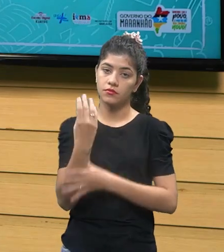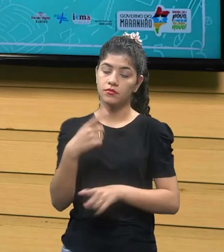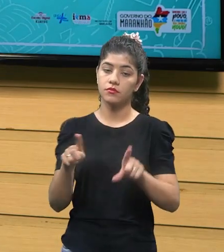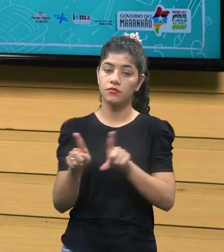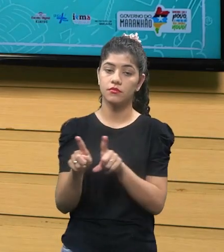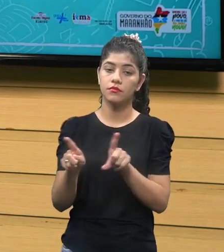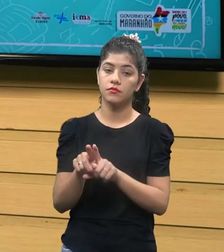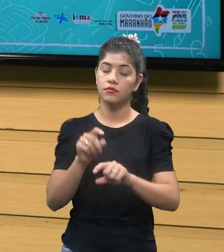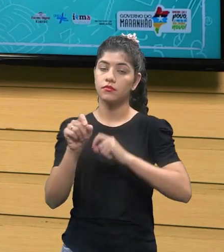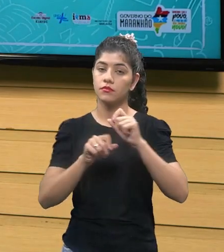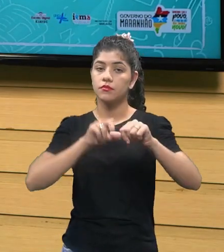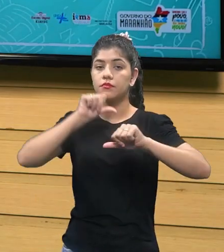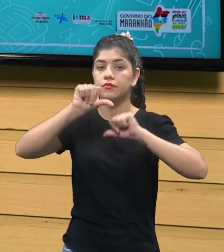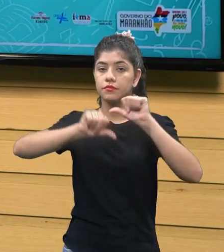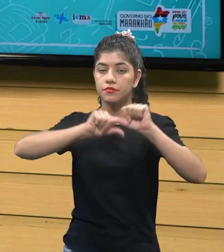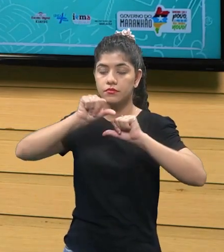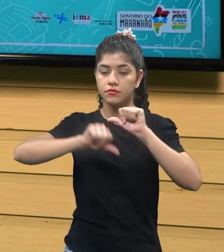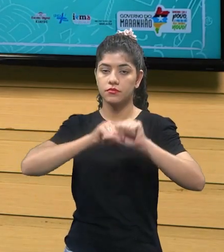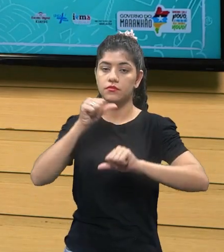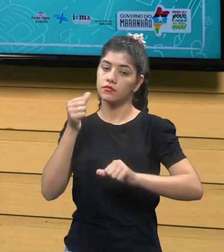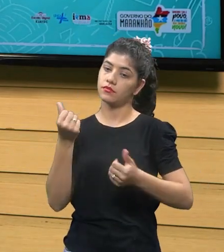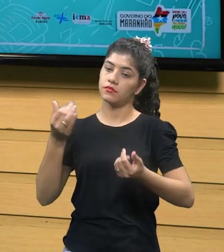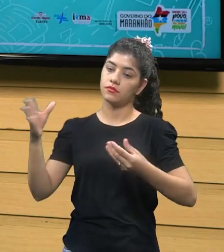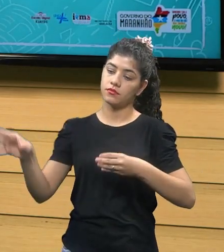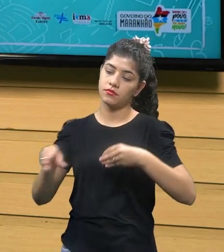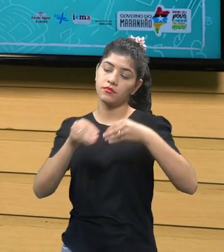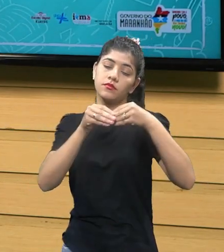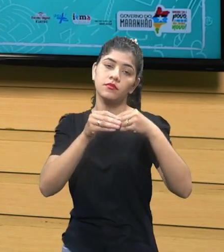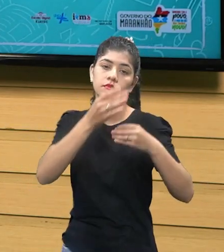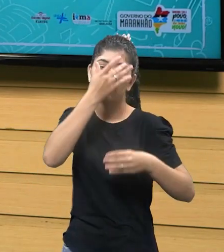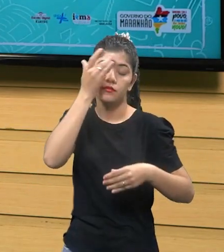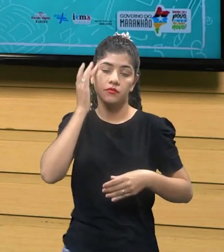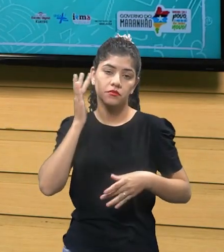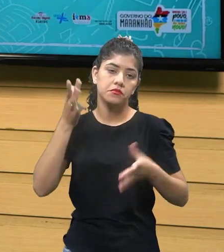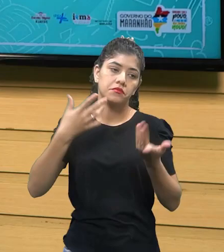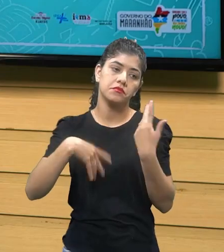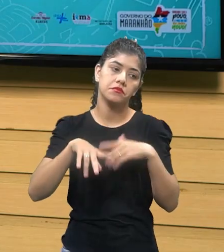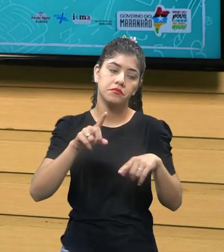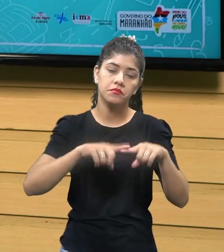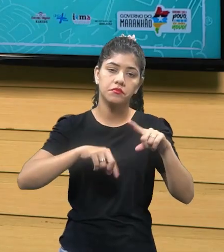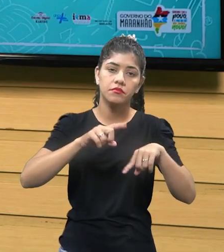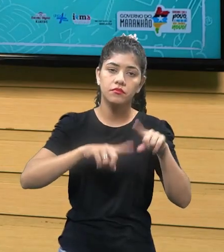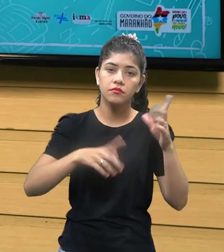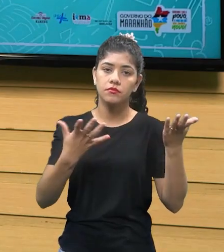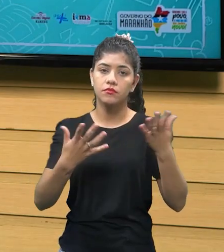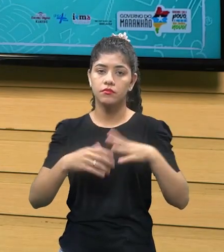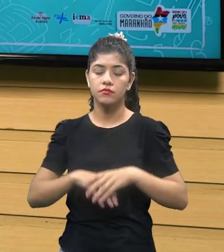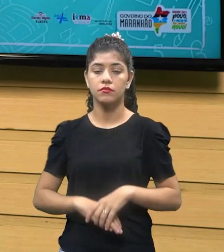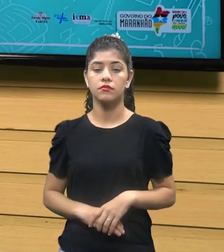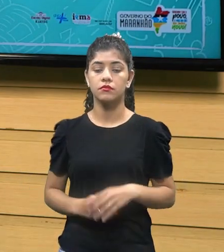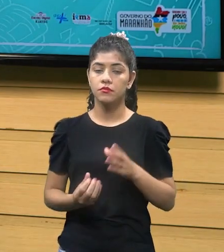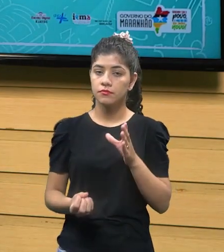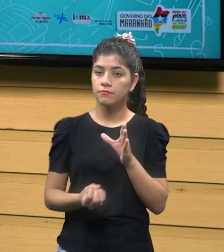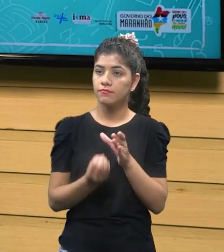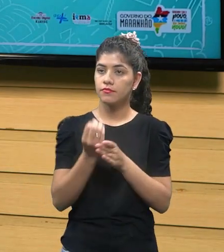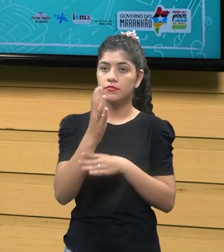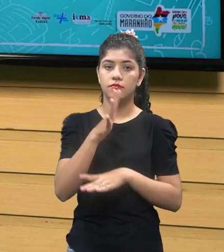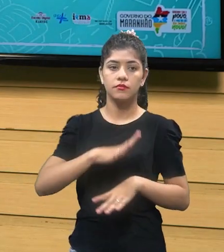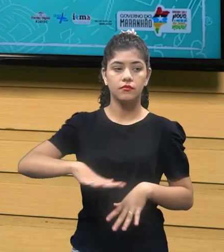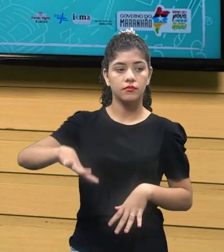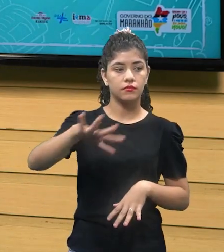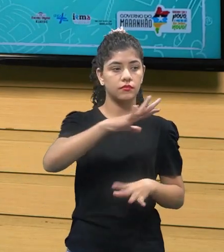também para modificar. Você pode acrescentar personagens, modificar personagens, criar